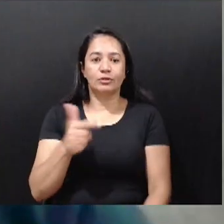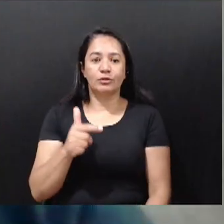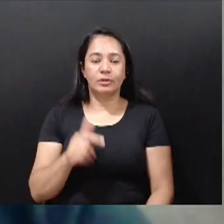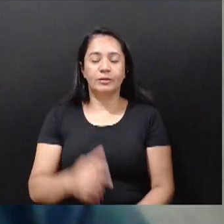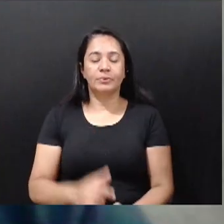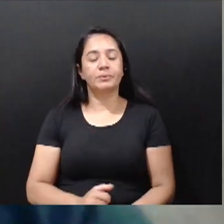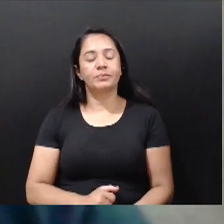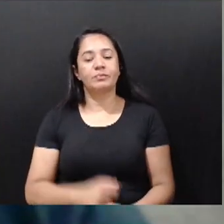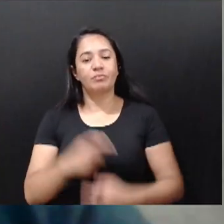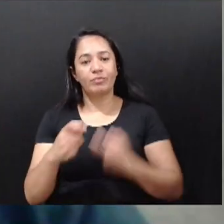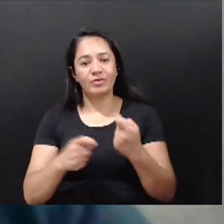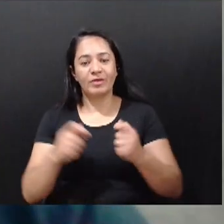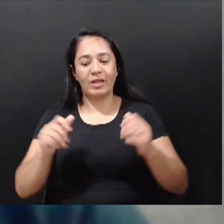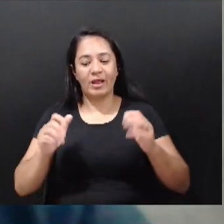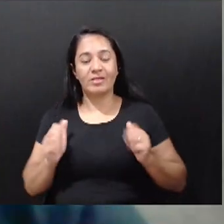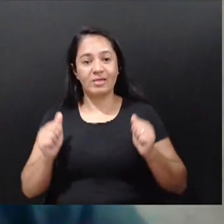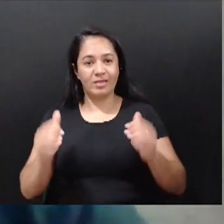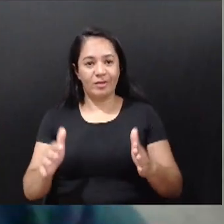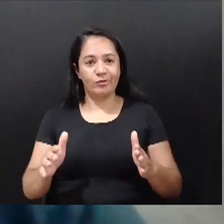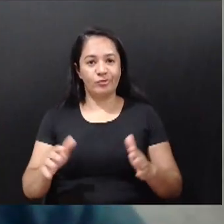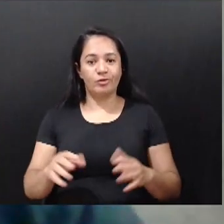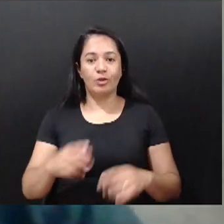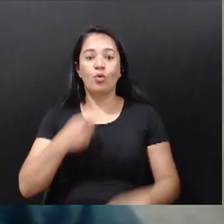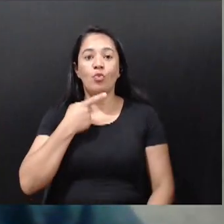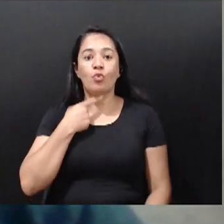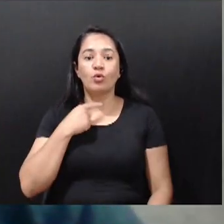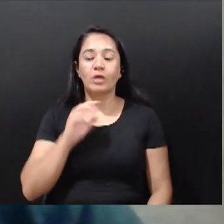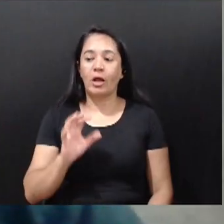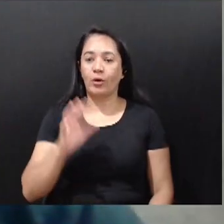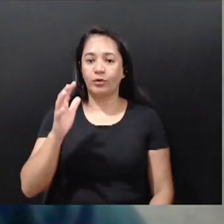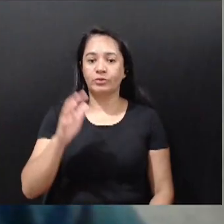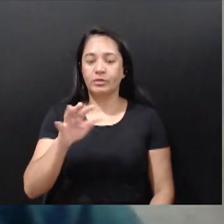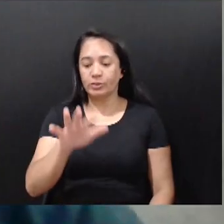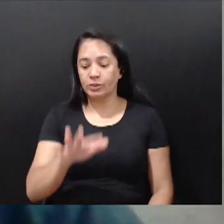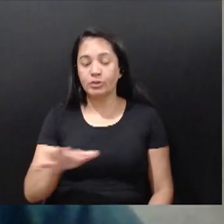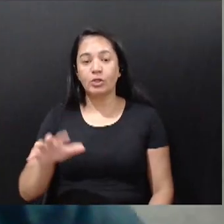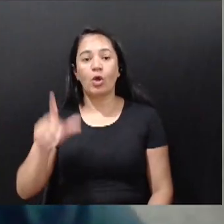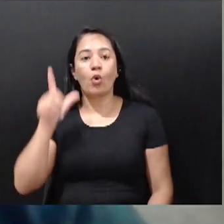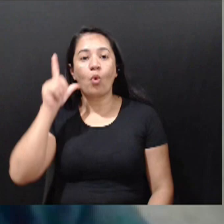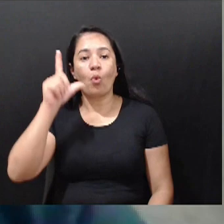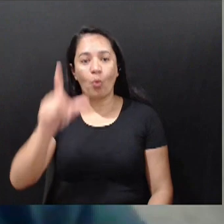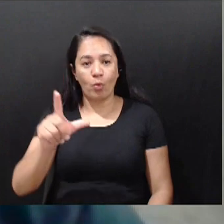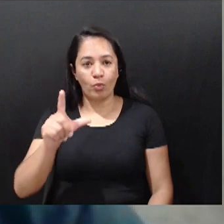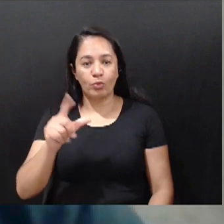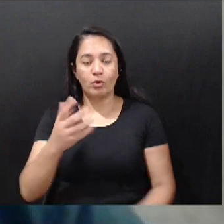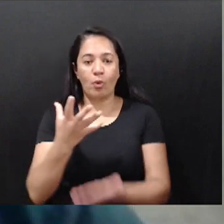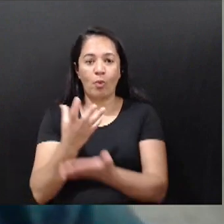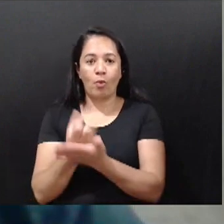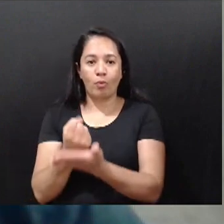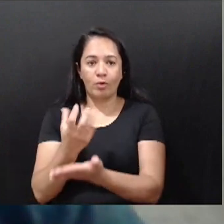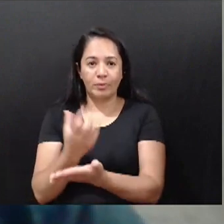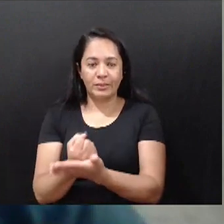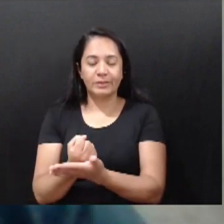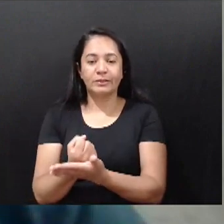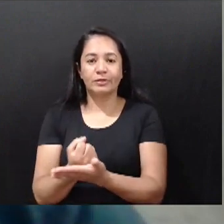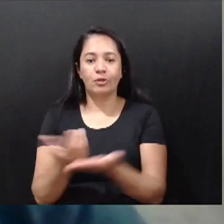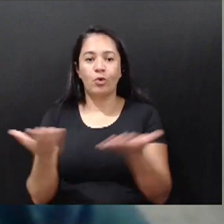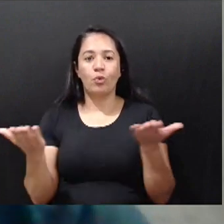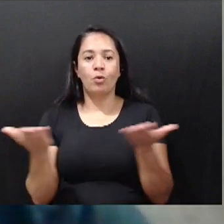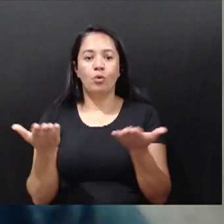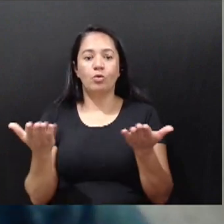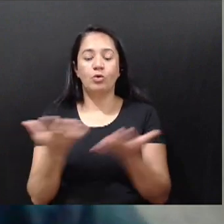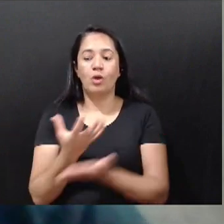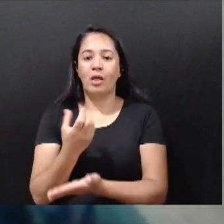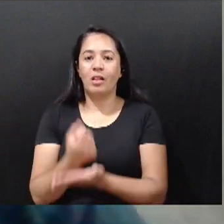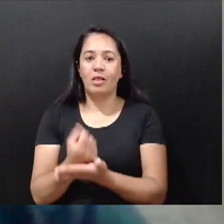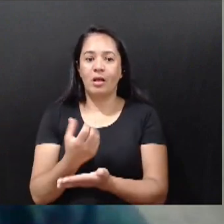ação. Então, o desejo, ele veio nesse sentido de ter um aplicativo, né, e hoje os aplicativos estão muito em alta, né,